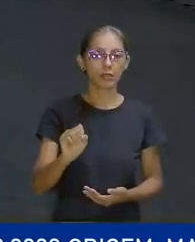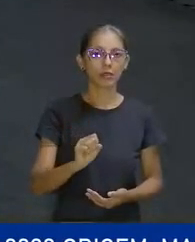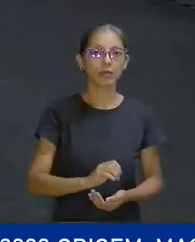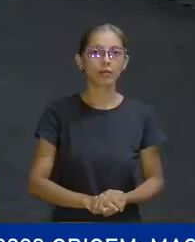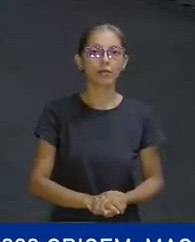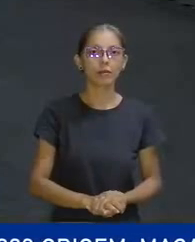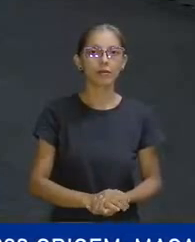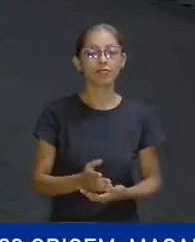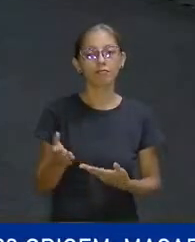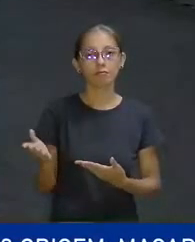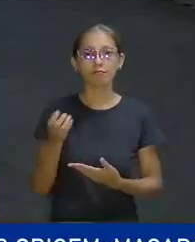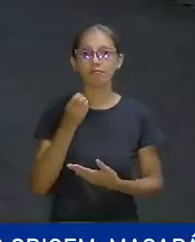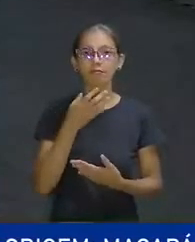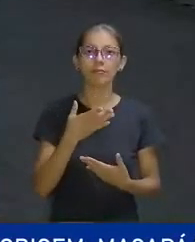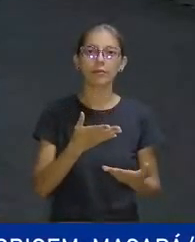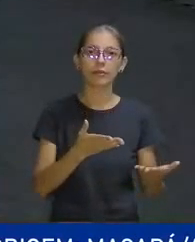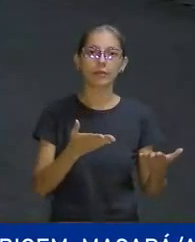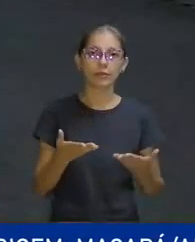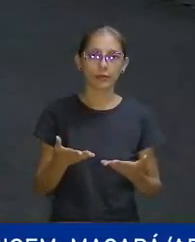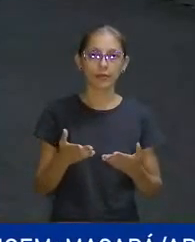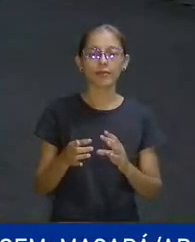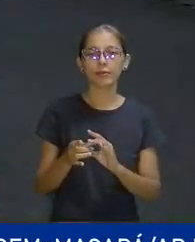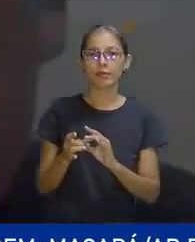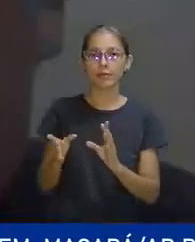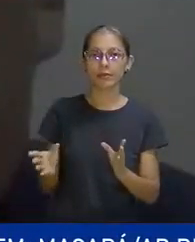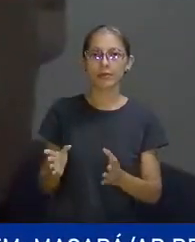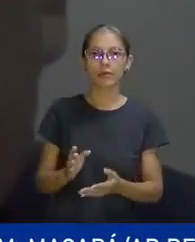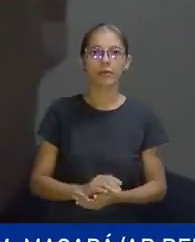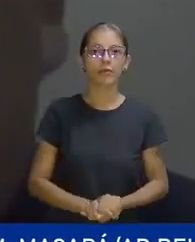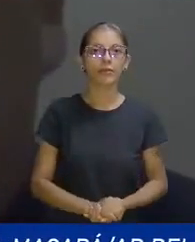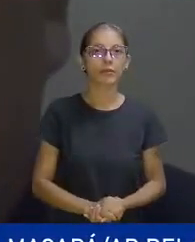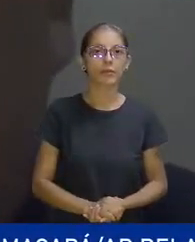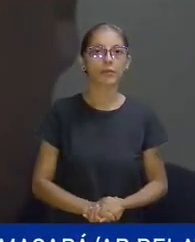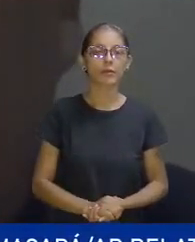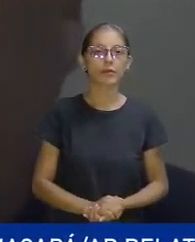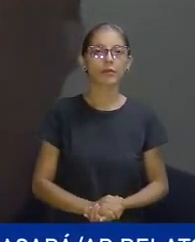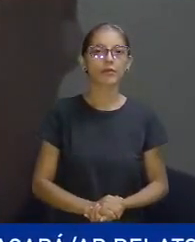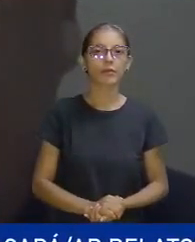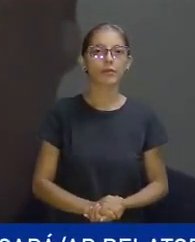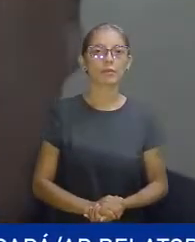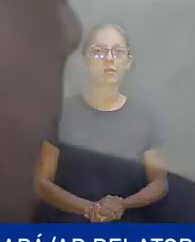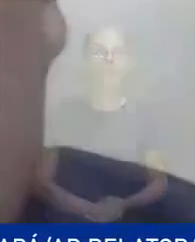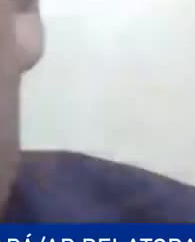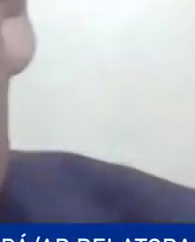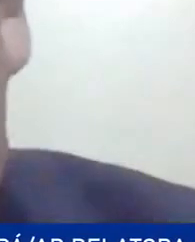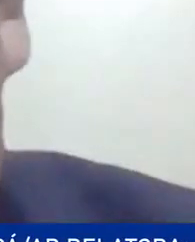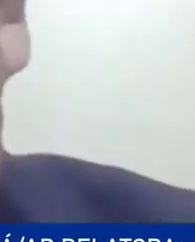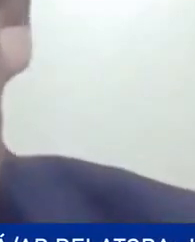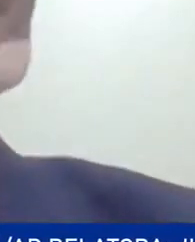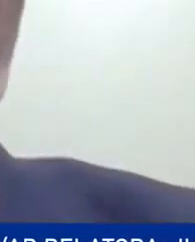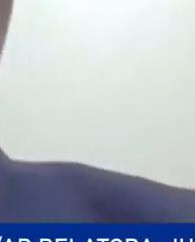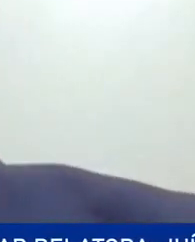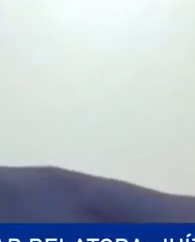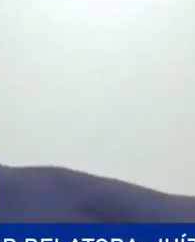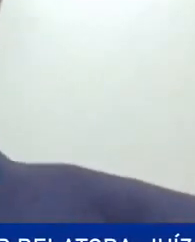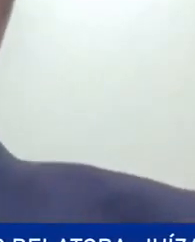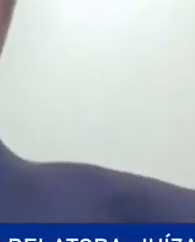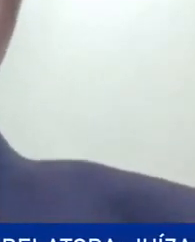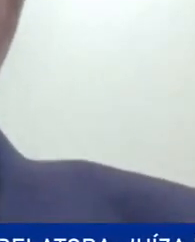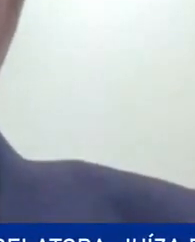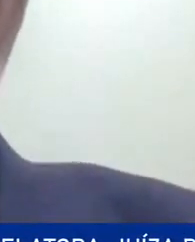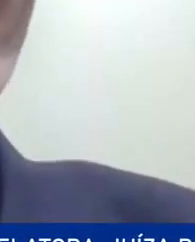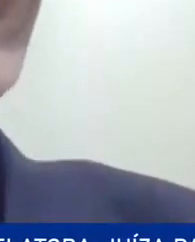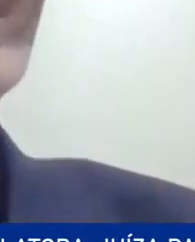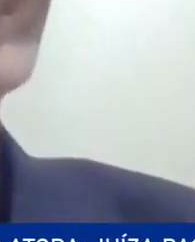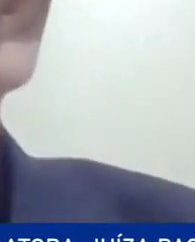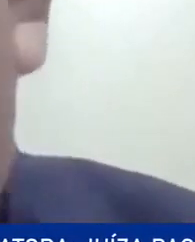muito bem-vindo, está com a palavra. Obrigado, Excelência. Presidente, não, só uma questão de ordem.